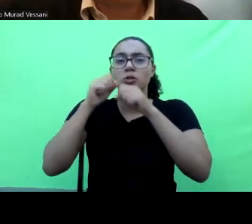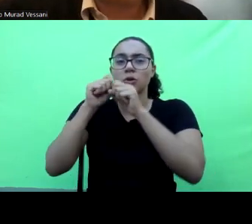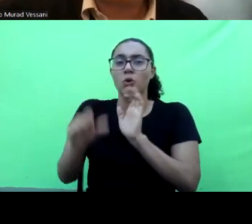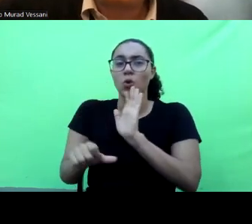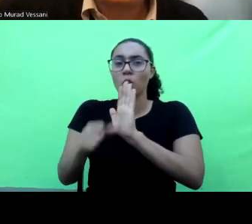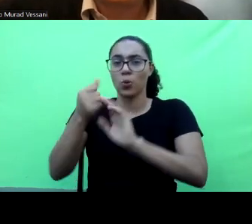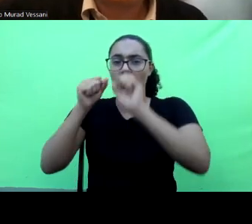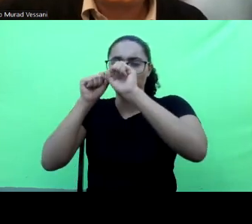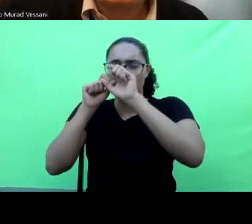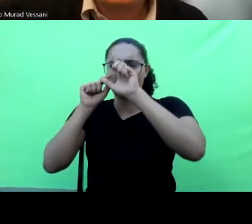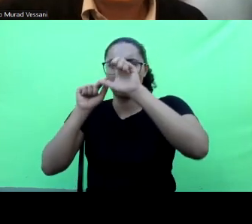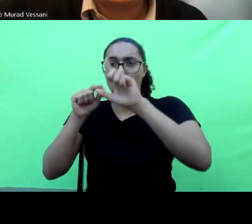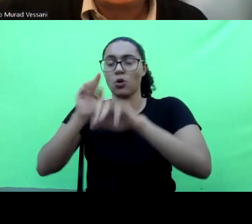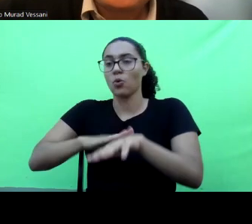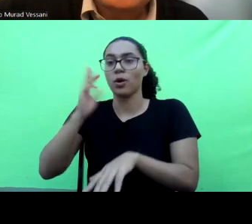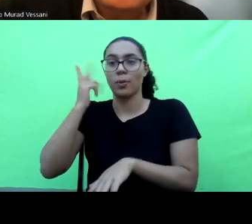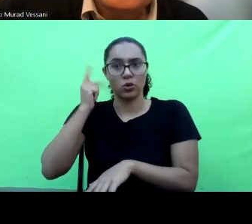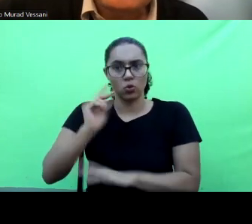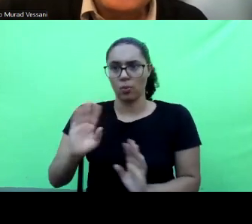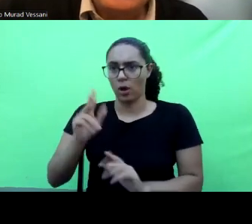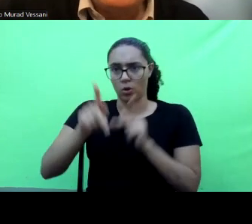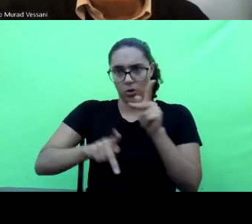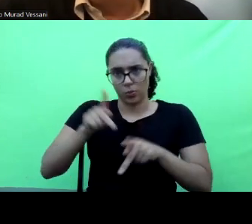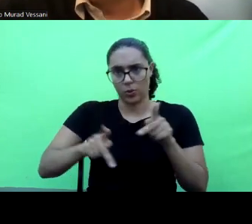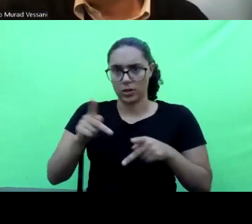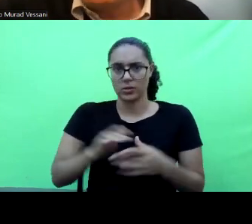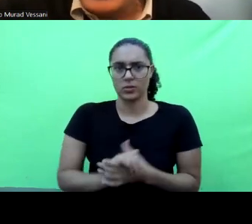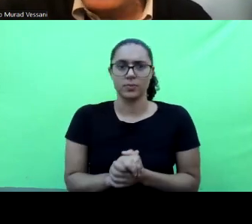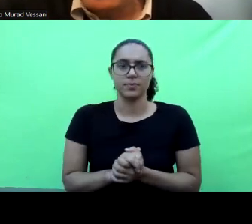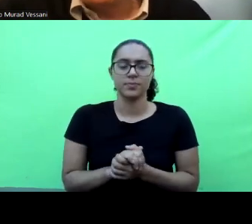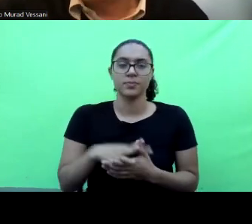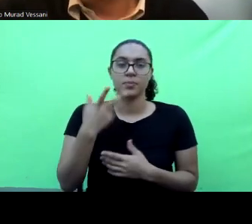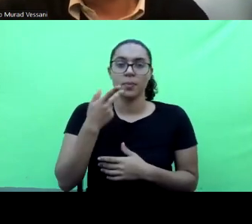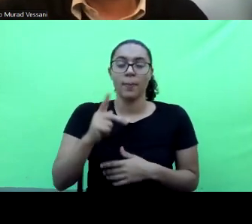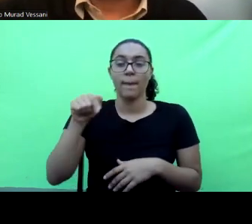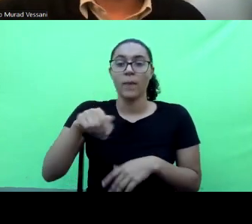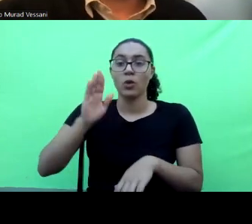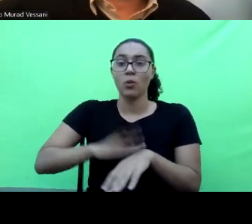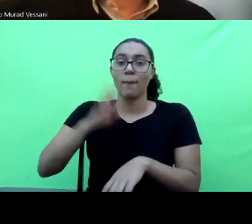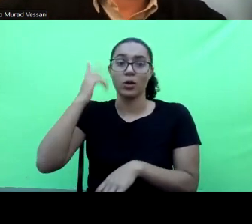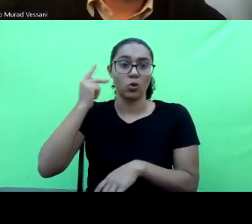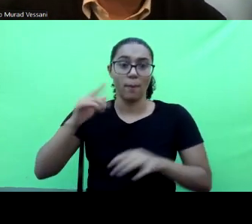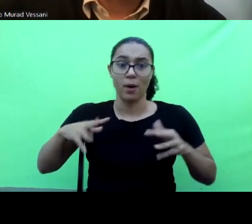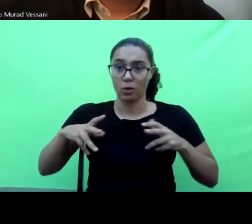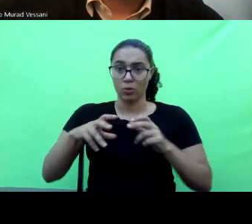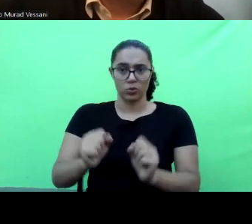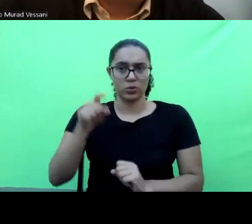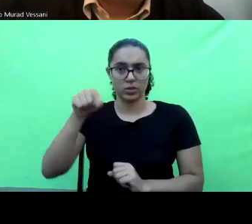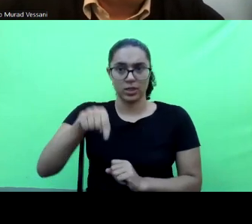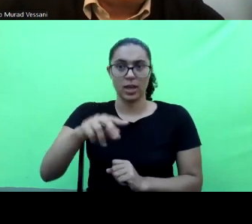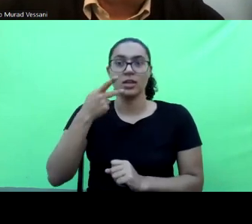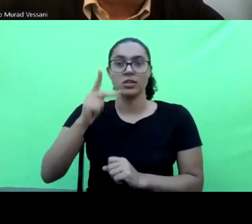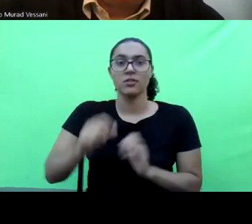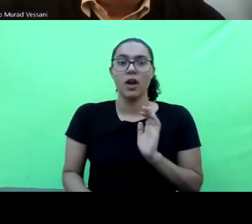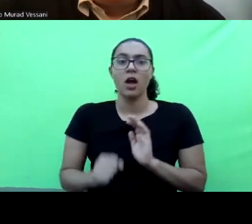ângulo aberto, que é o mais comum na população. Falando do mais comum de todos, que é esse que a gente citou, o glaucoma primário de